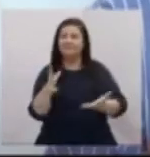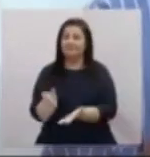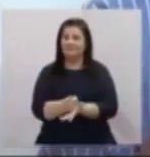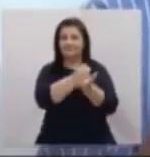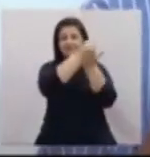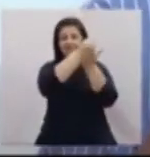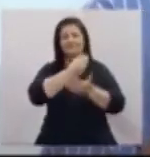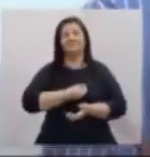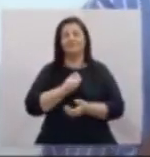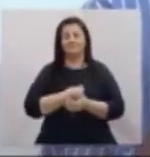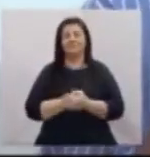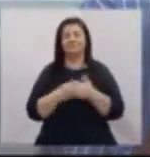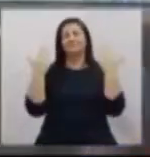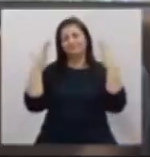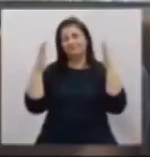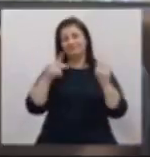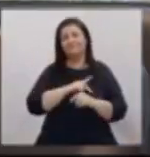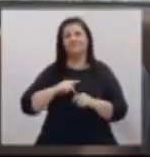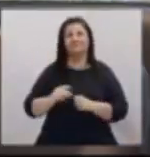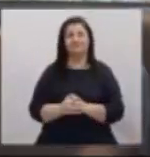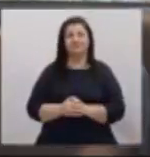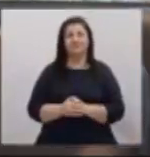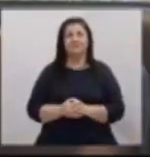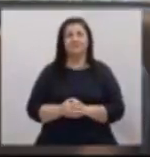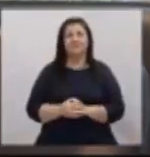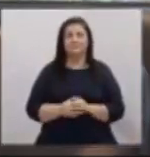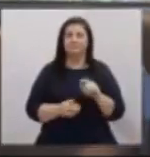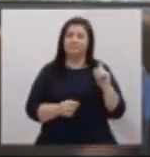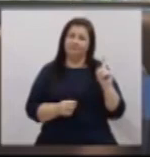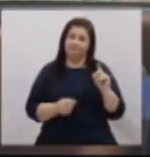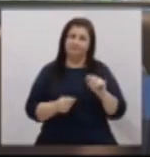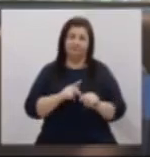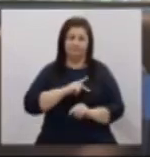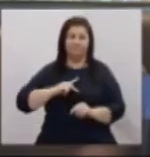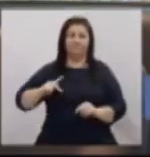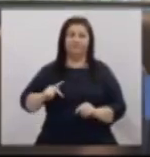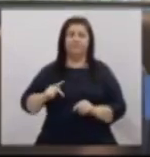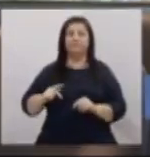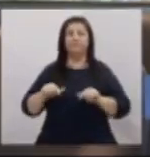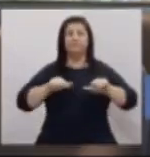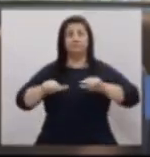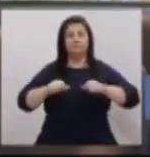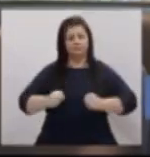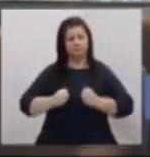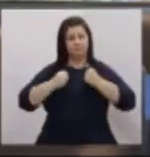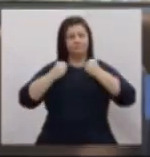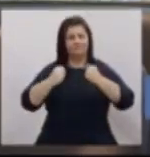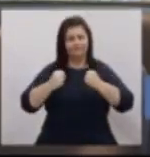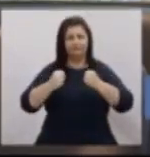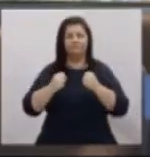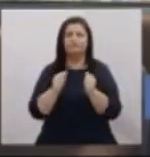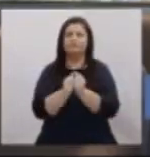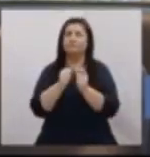vidas aqui na nossa cidade. Meus parabéns, pastor. Nós fazemos um trabalho muito forte, né, na sociedade, na